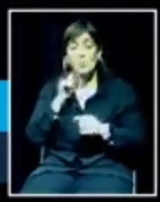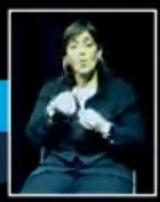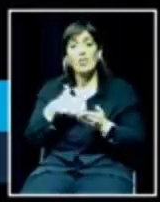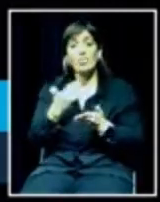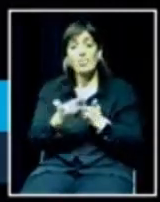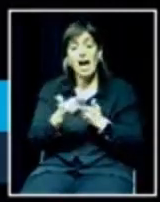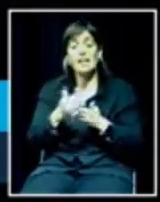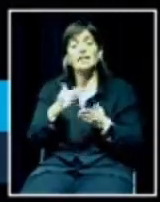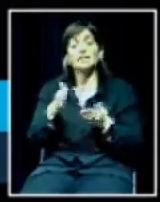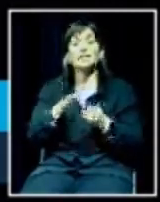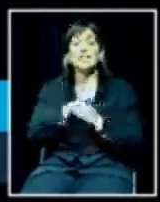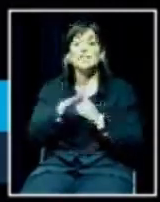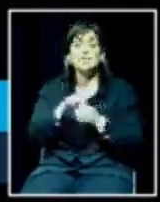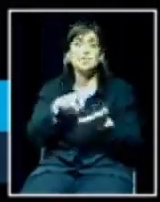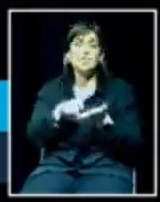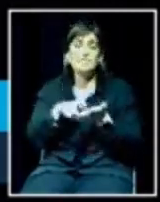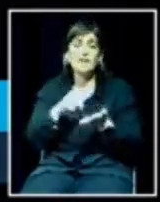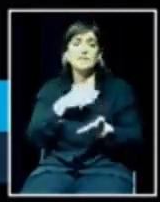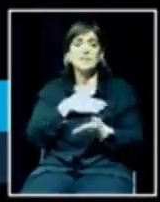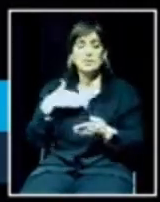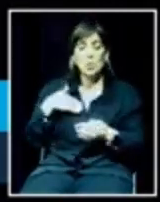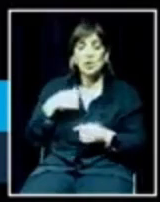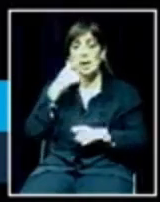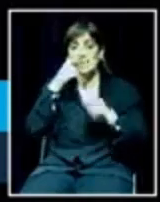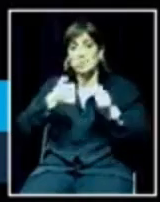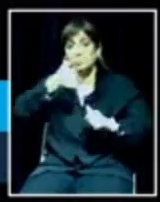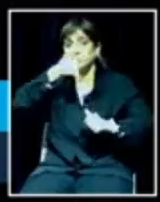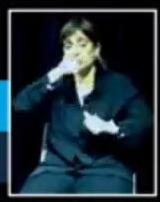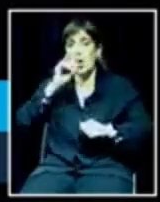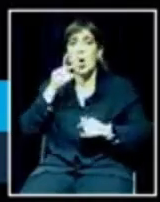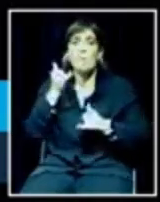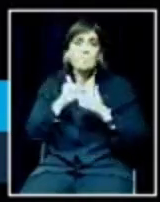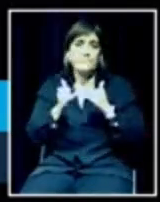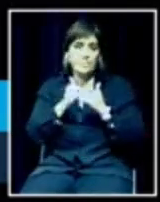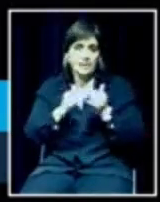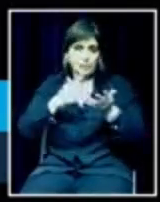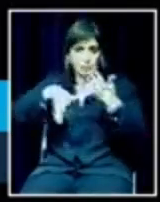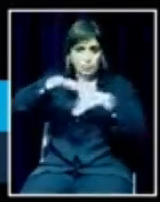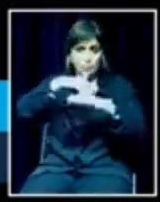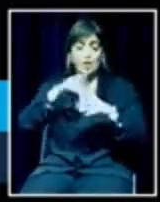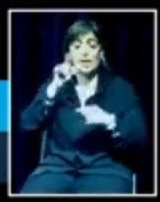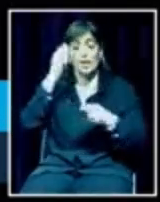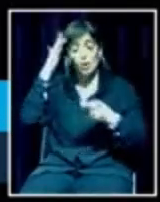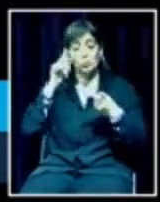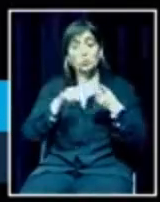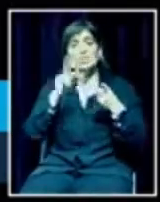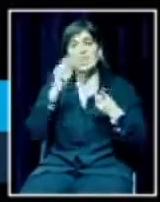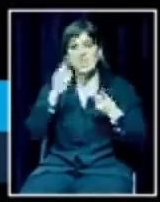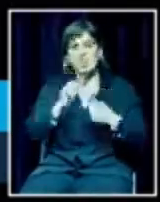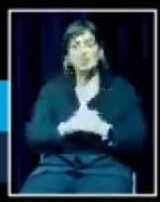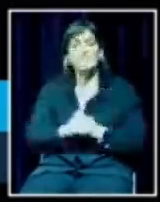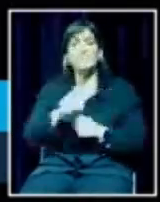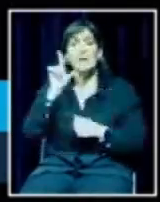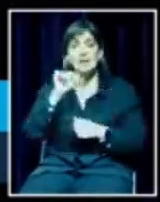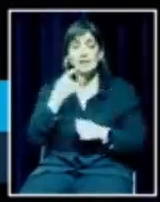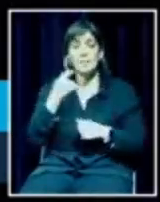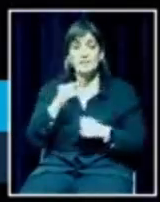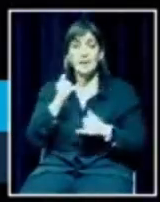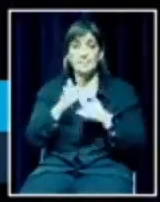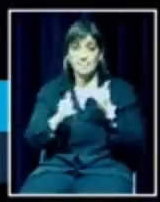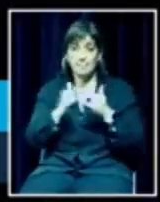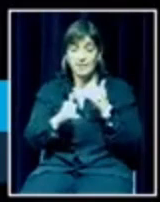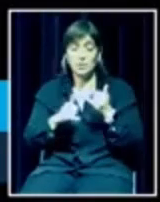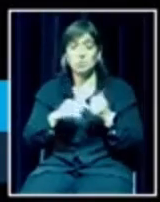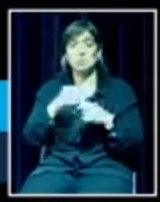situações de insalubridades sobre a lotação e risco de promiscuidade número 3 existe risco de